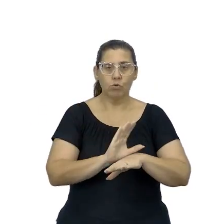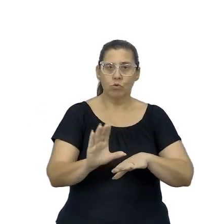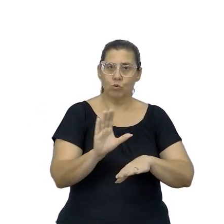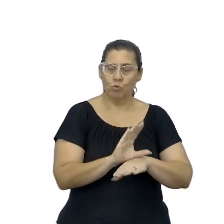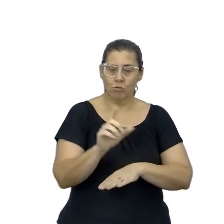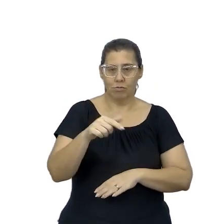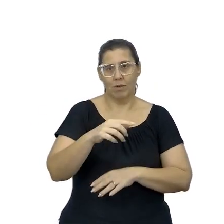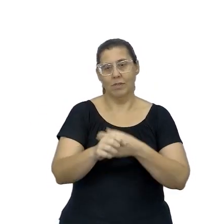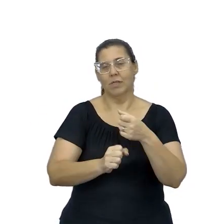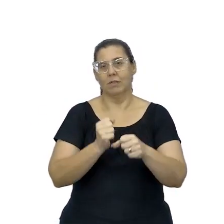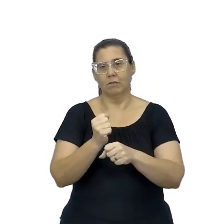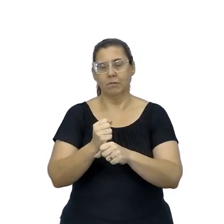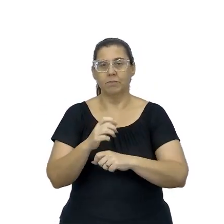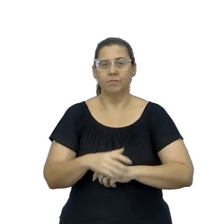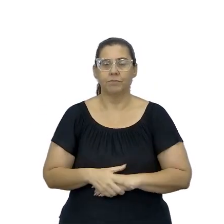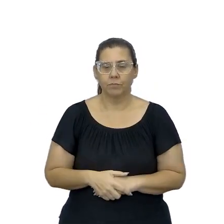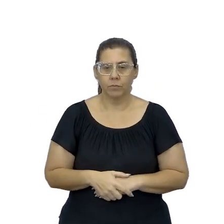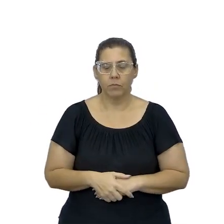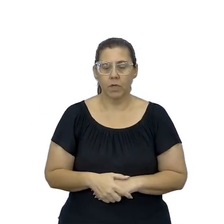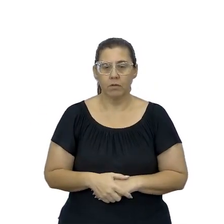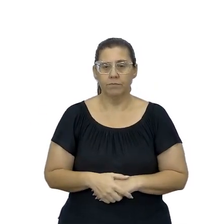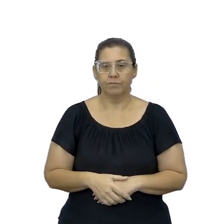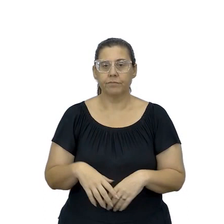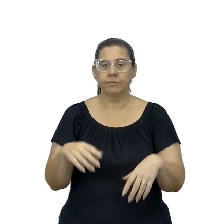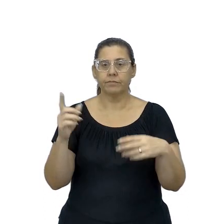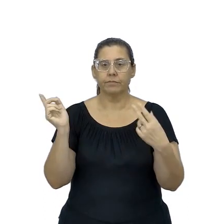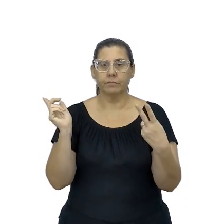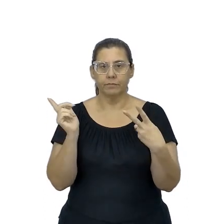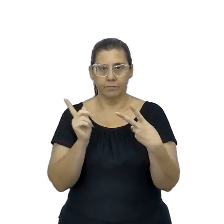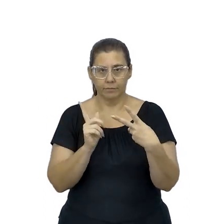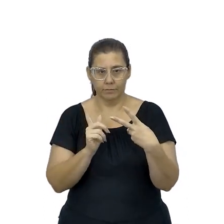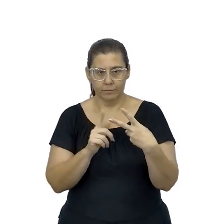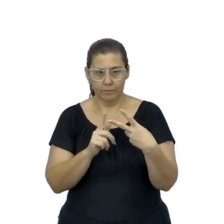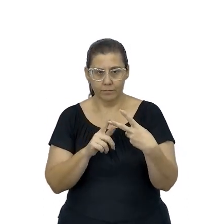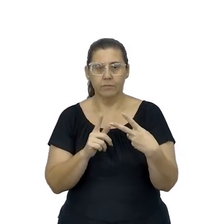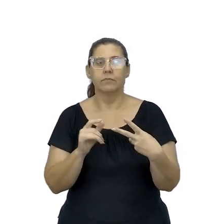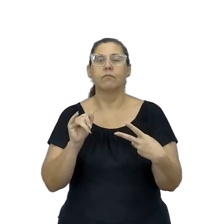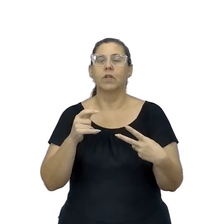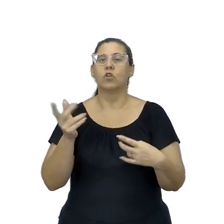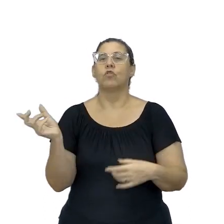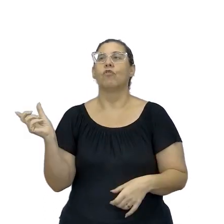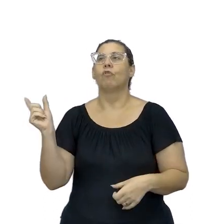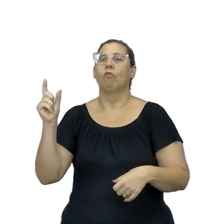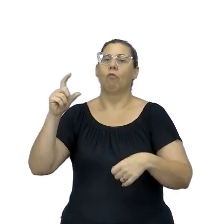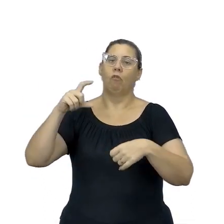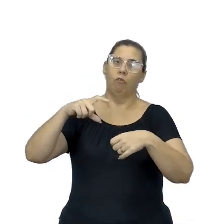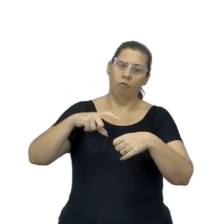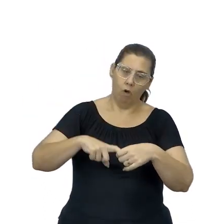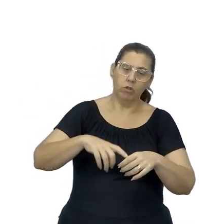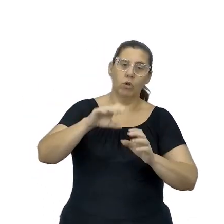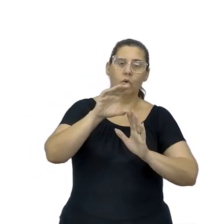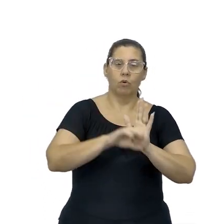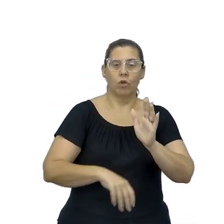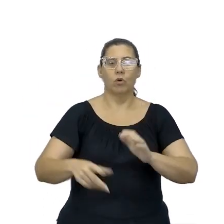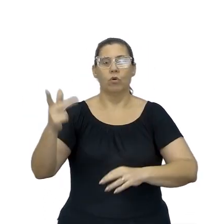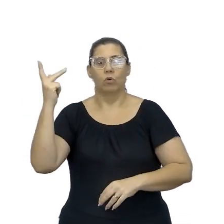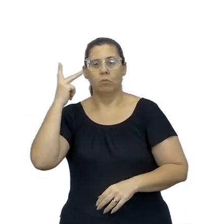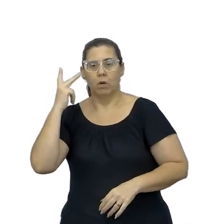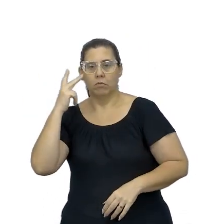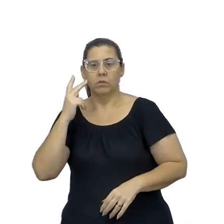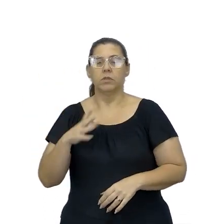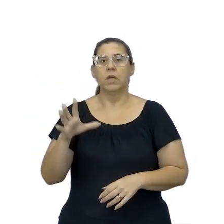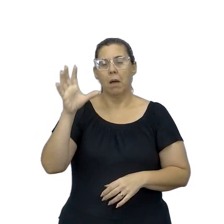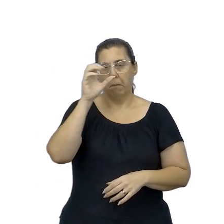deste ano. Num segundo momento, aí sim, a gente volta a conversar sobre o currículo paulista e as aprendizagens